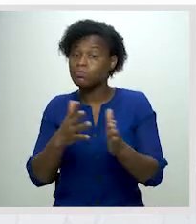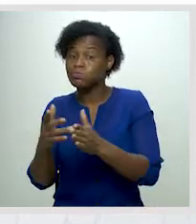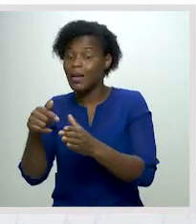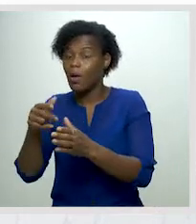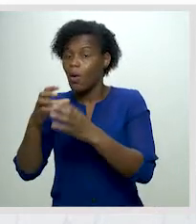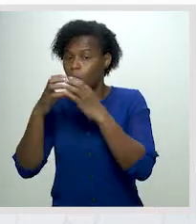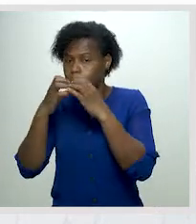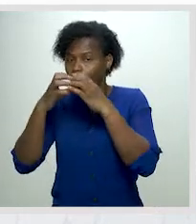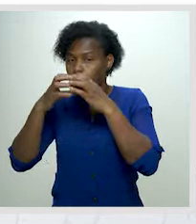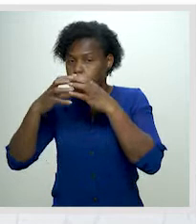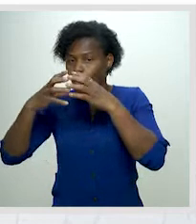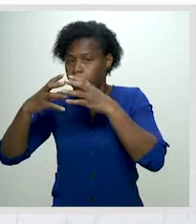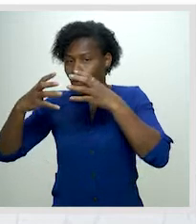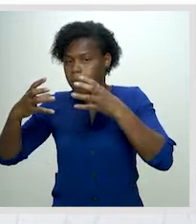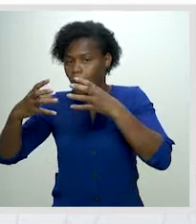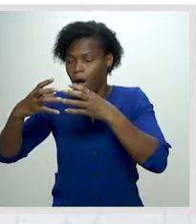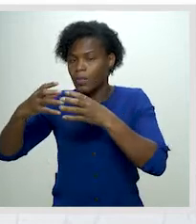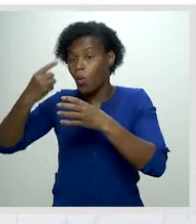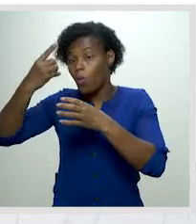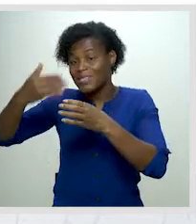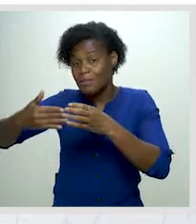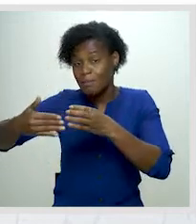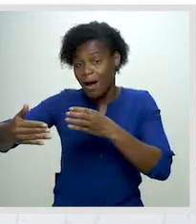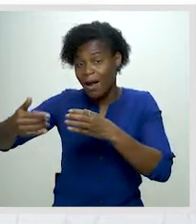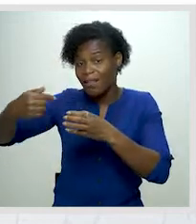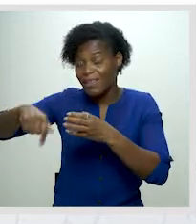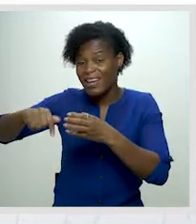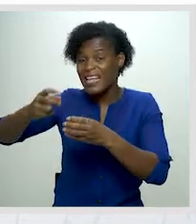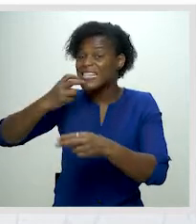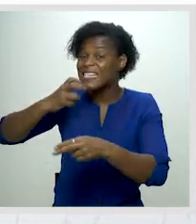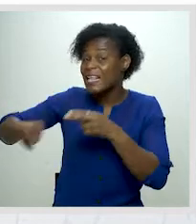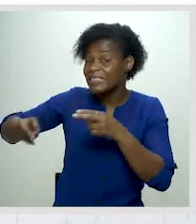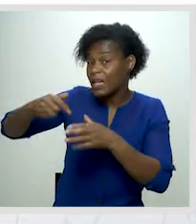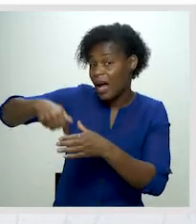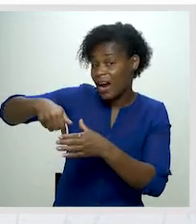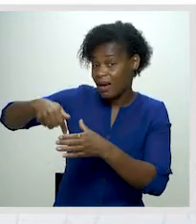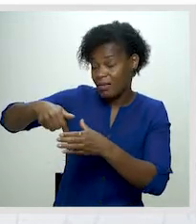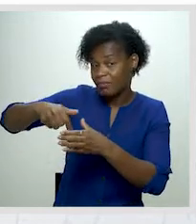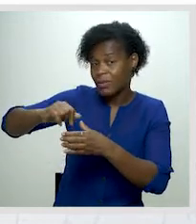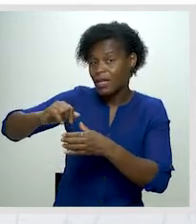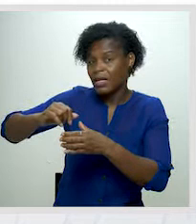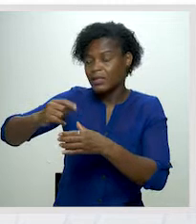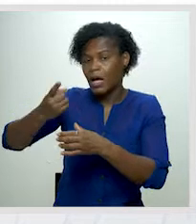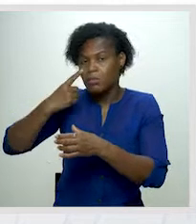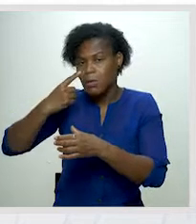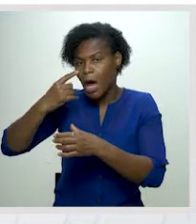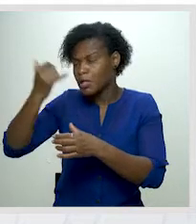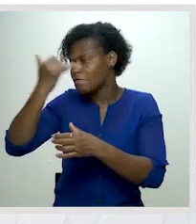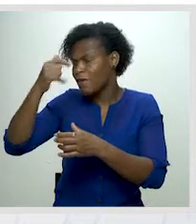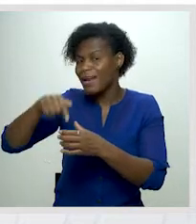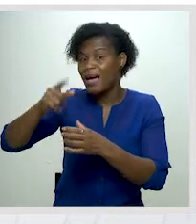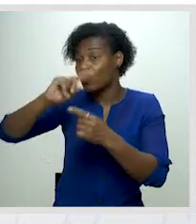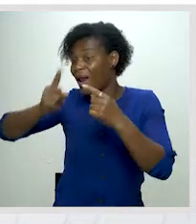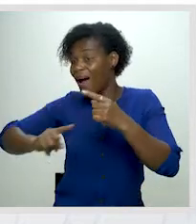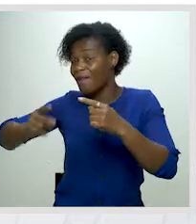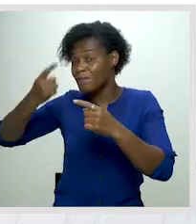por um balão onde é submetida durante uma semana às descargas elétricas, simulando os raios